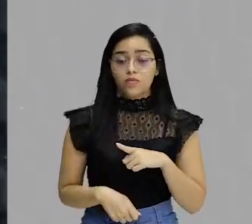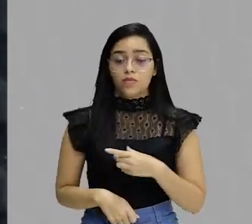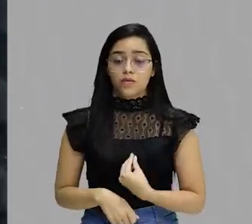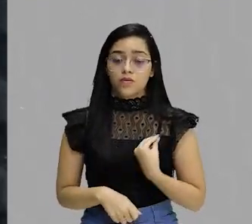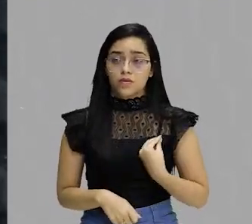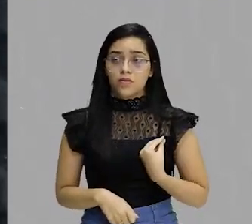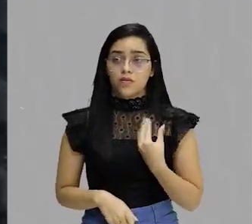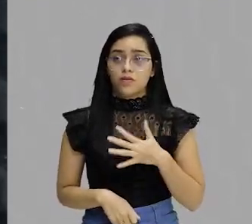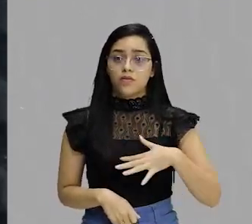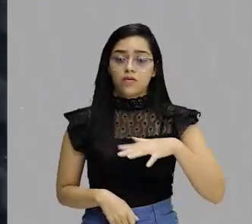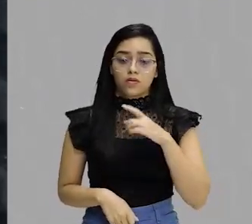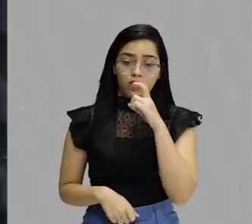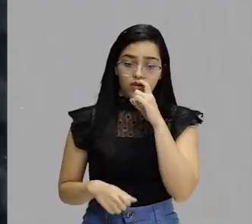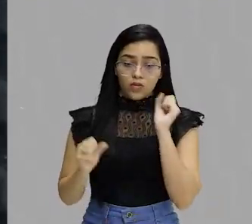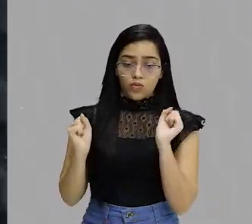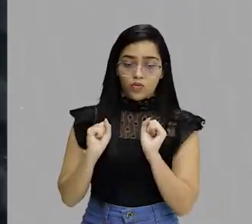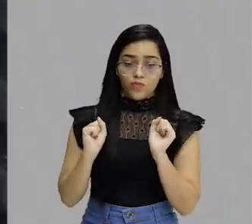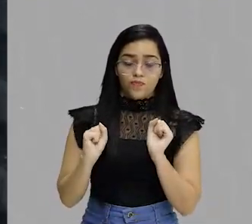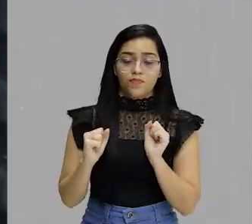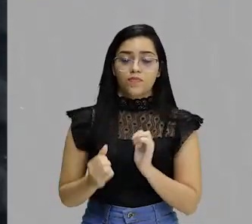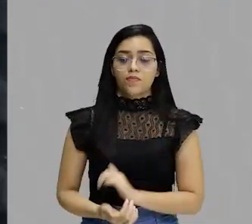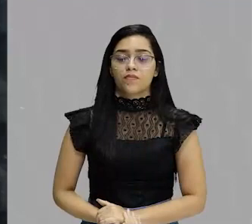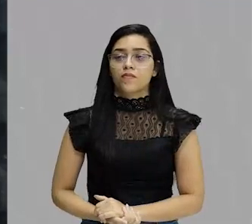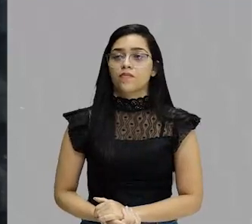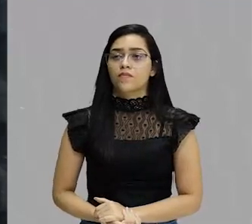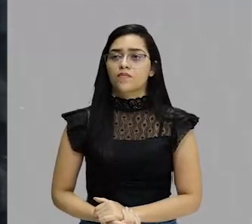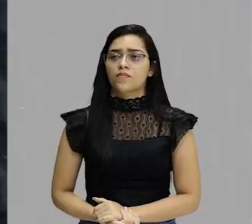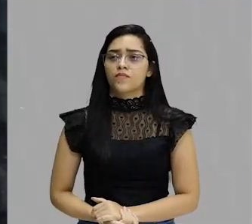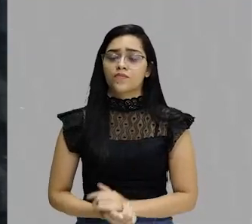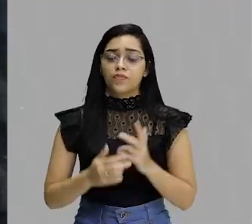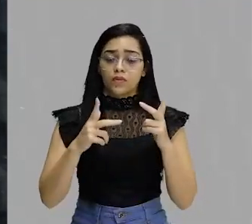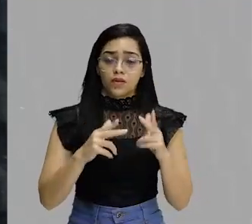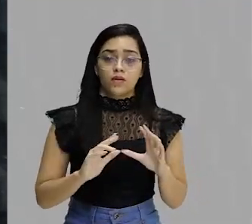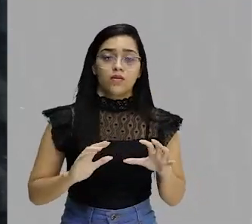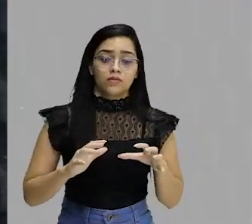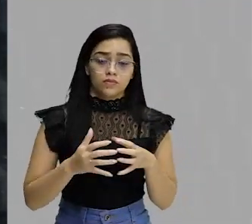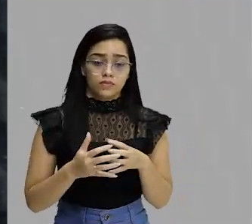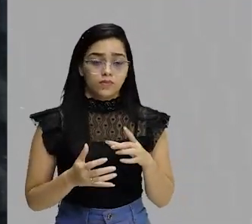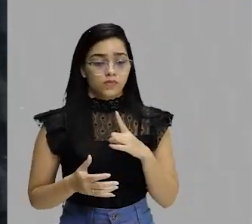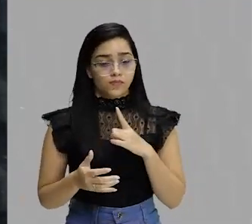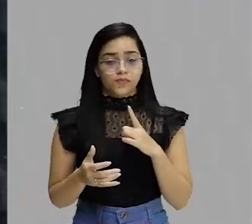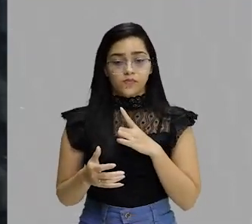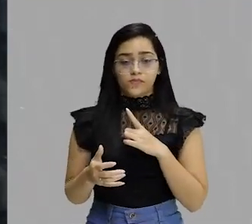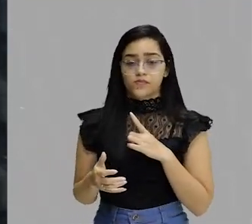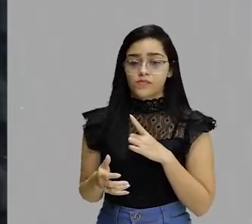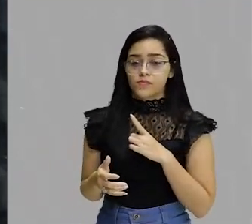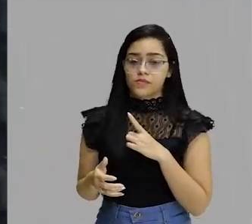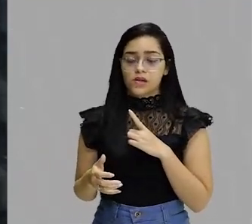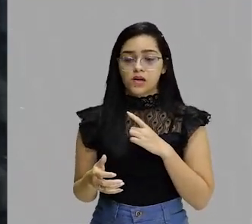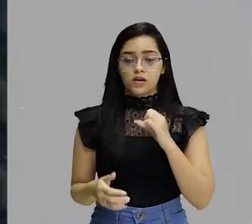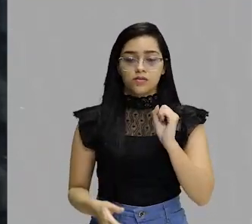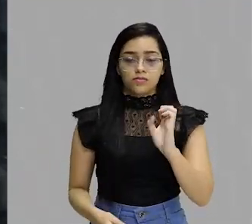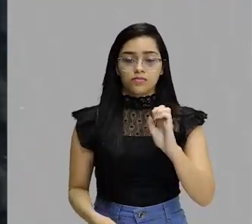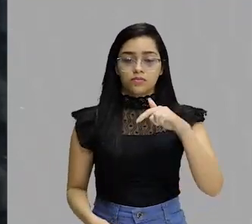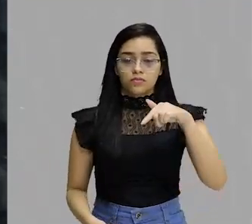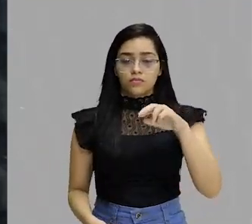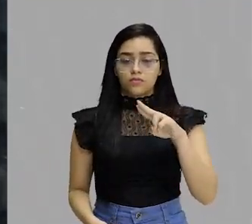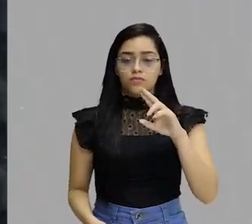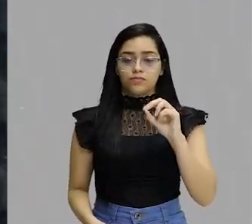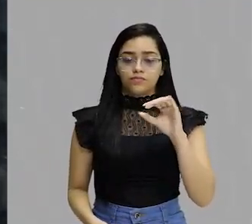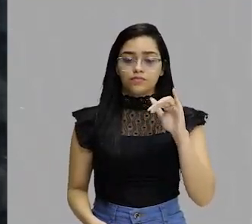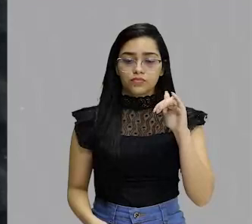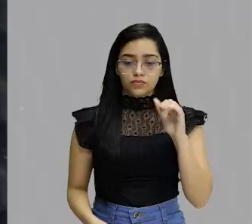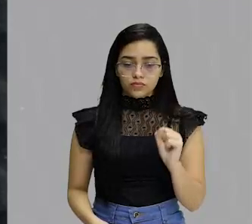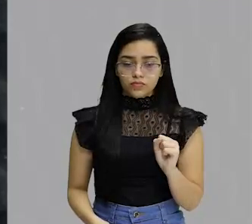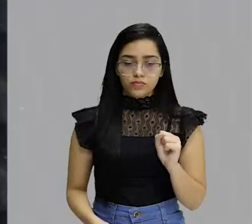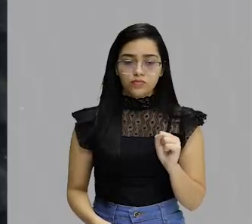sobreviver em ambientes frios, certo? Neste mesmo grupo das coniferófitas, nós temos o grupo das